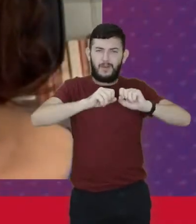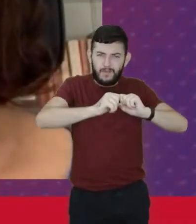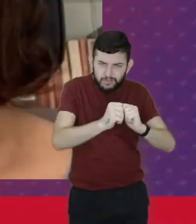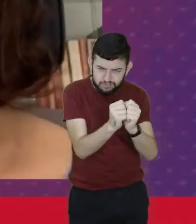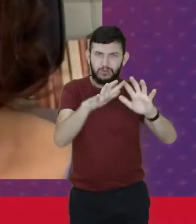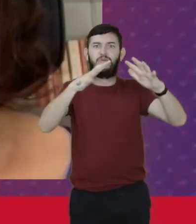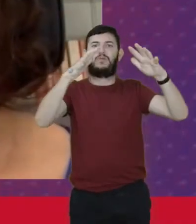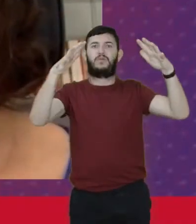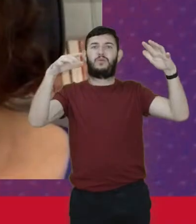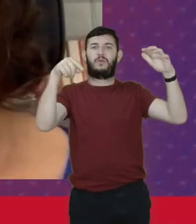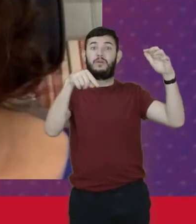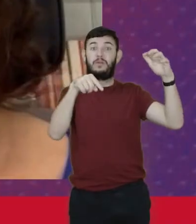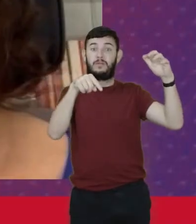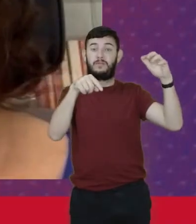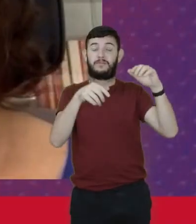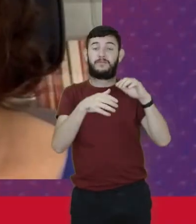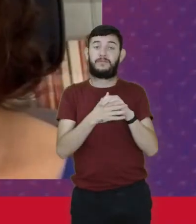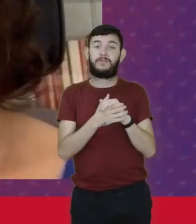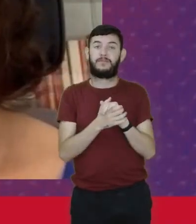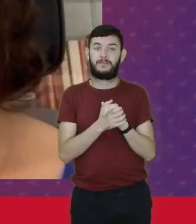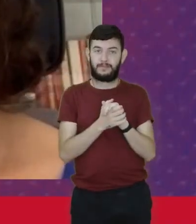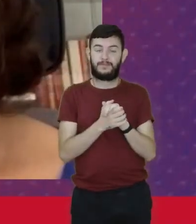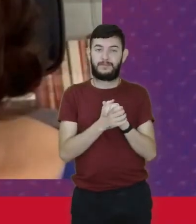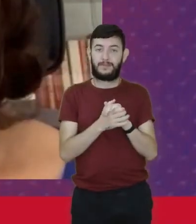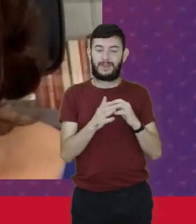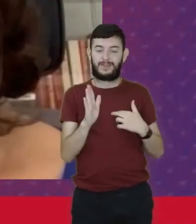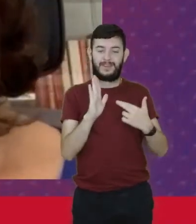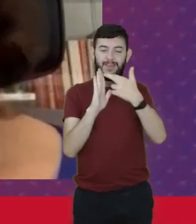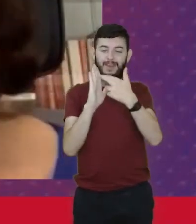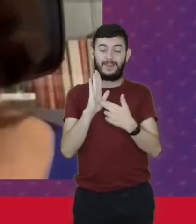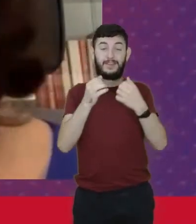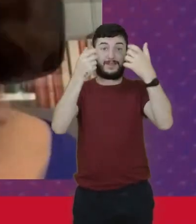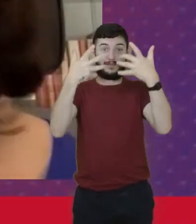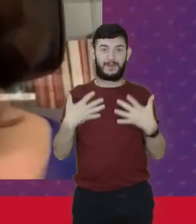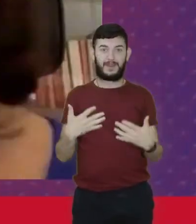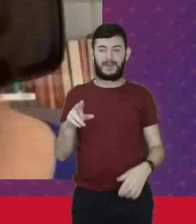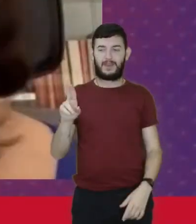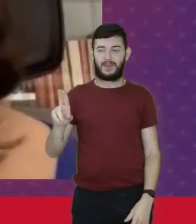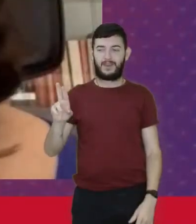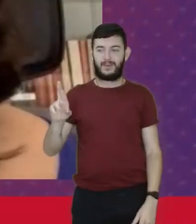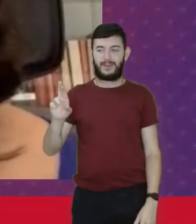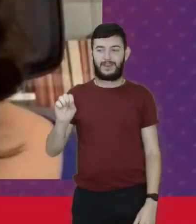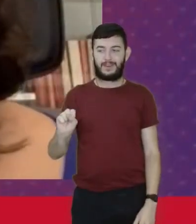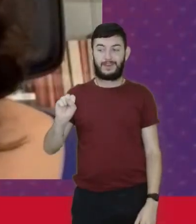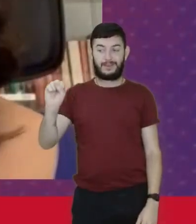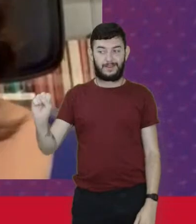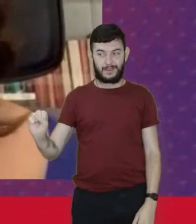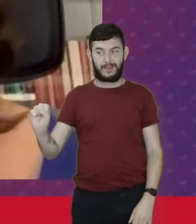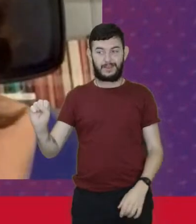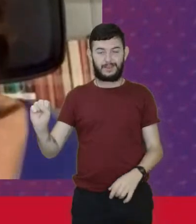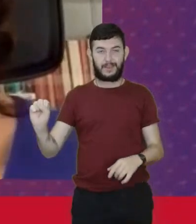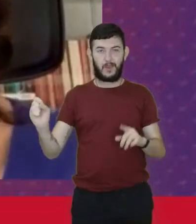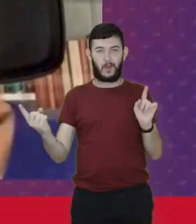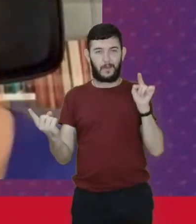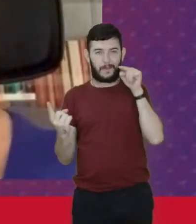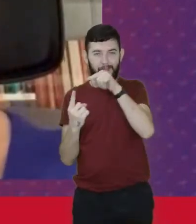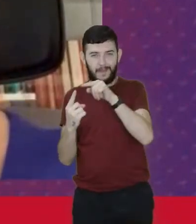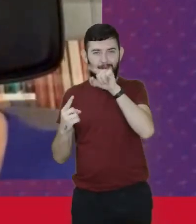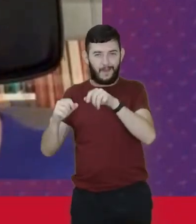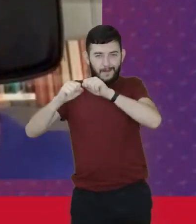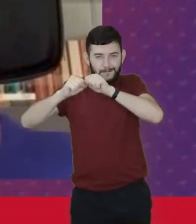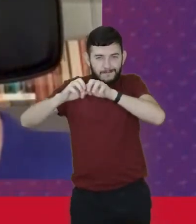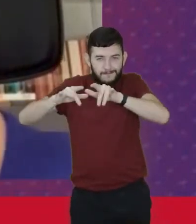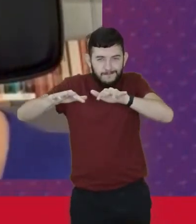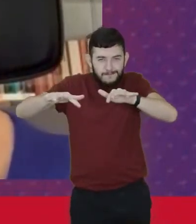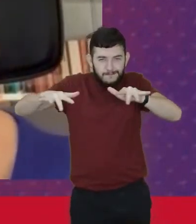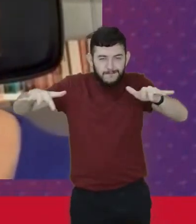doutrina, a União Soviética tinha objetivos expansionistas, como se os Estados Unidos não tivessem, olhando hoje para a